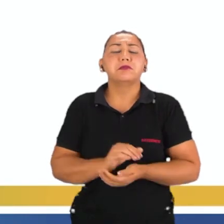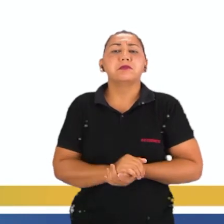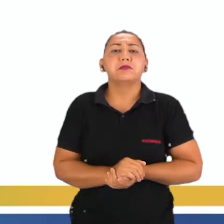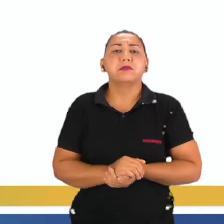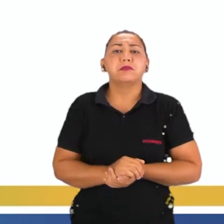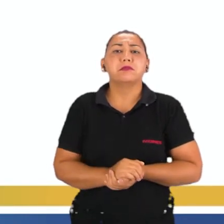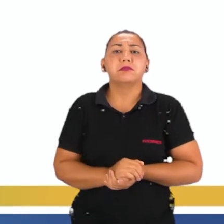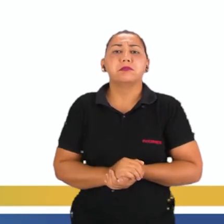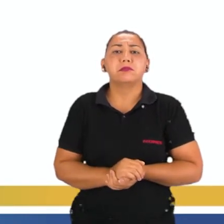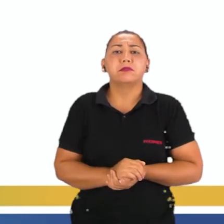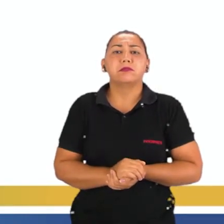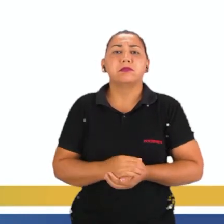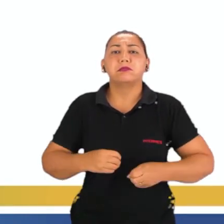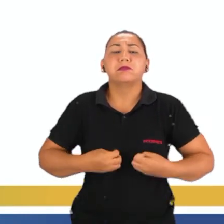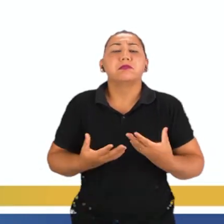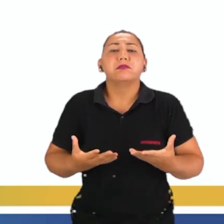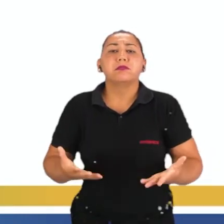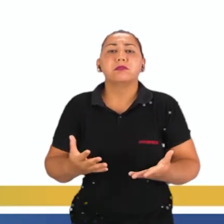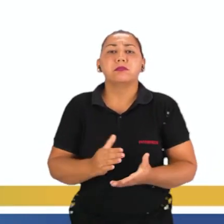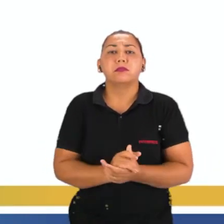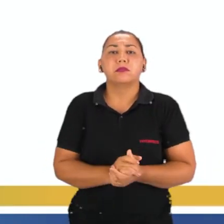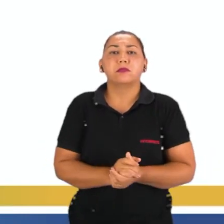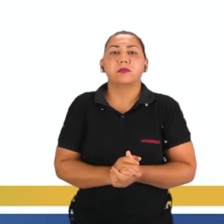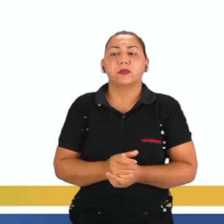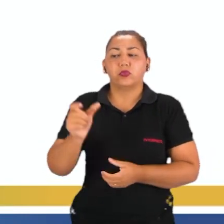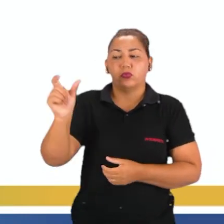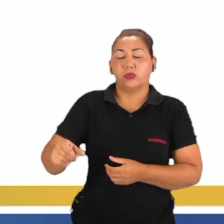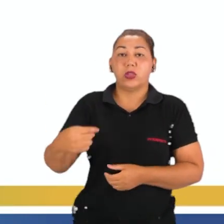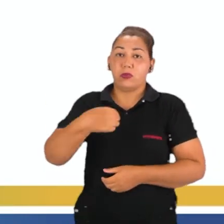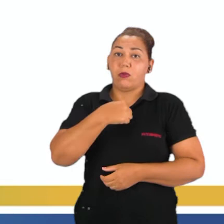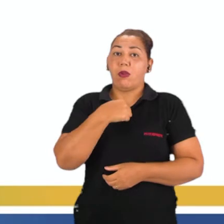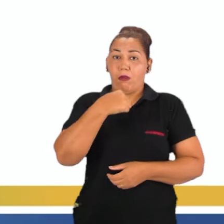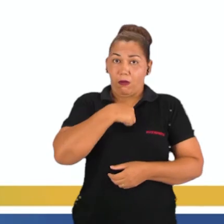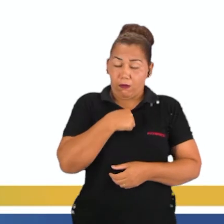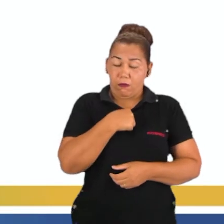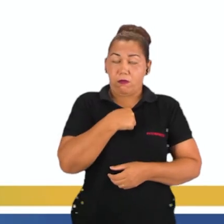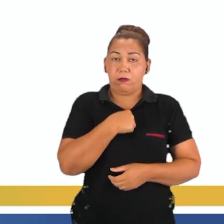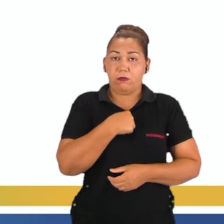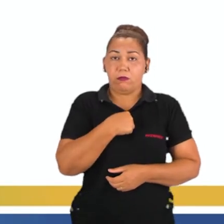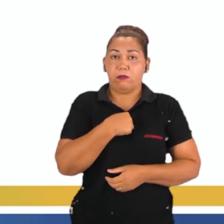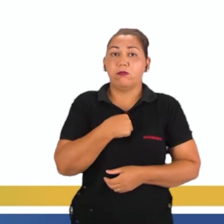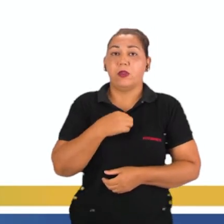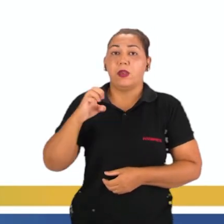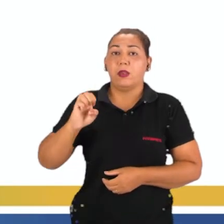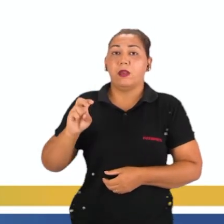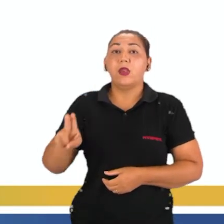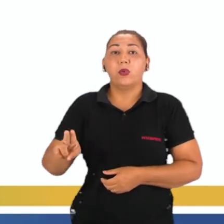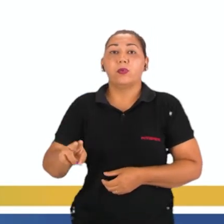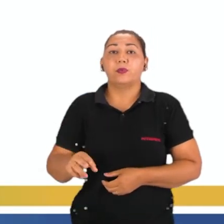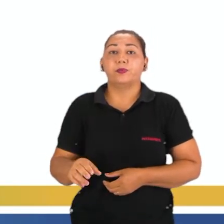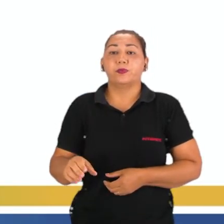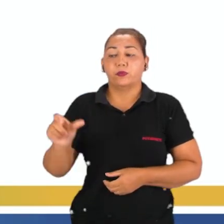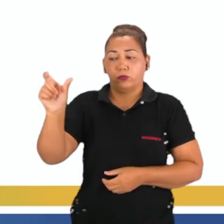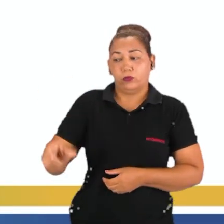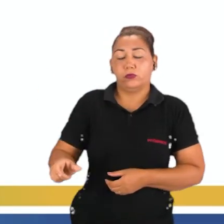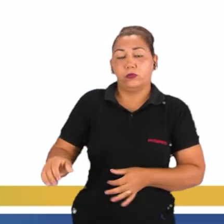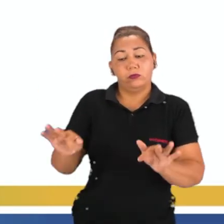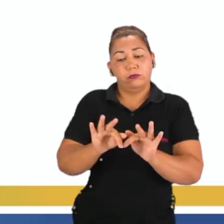chamamos de sujeito. Nesse caso, eu, que é um sujeito simples, por